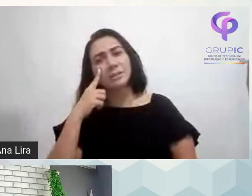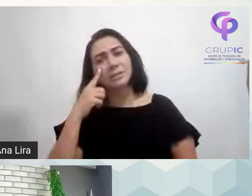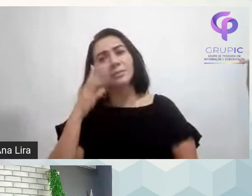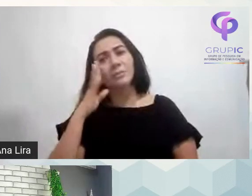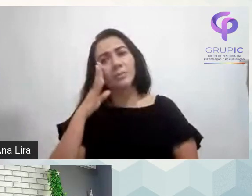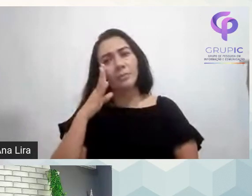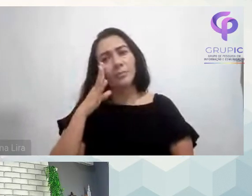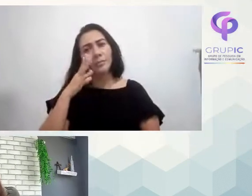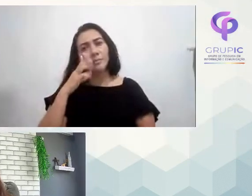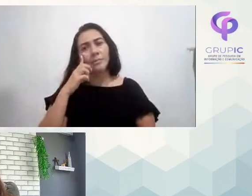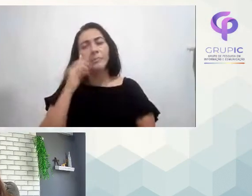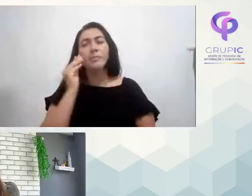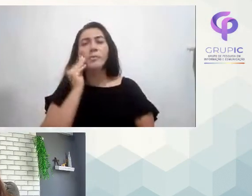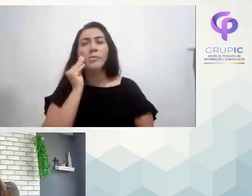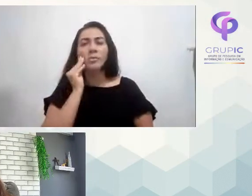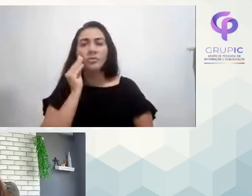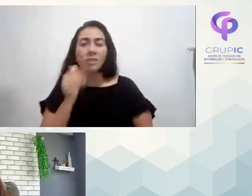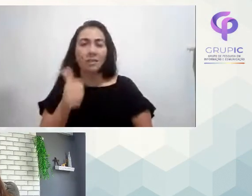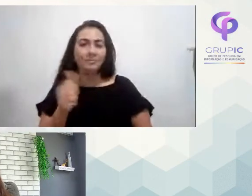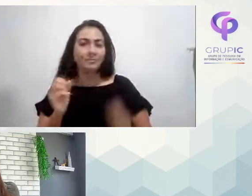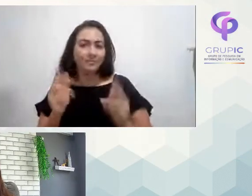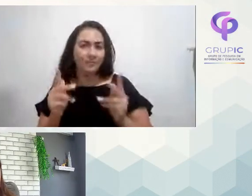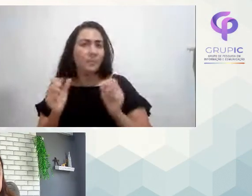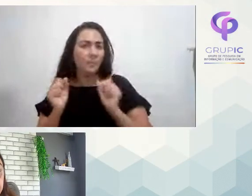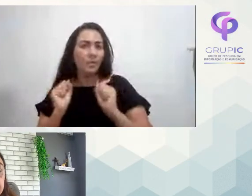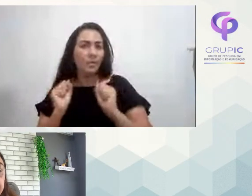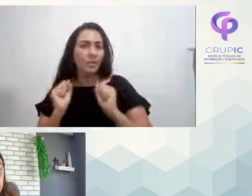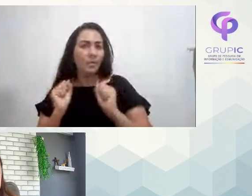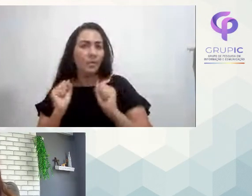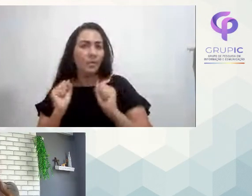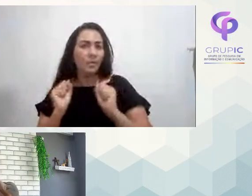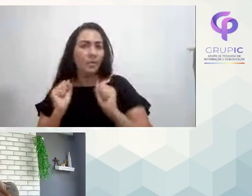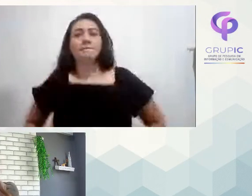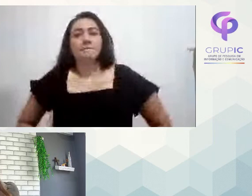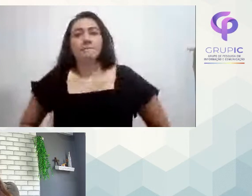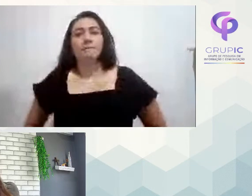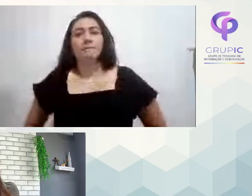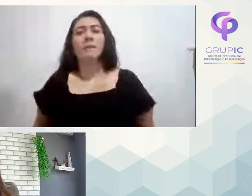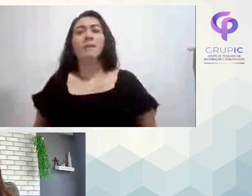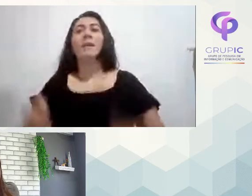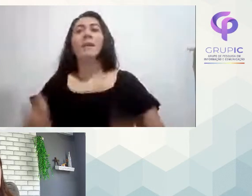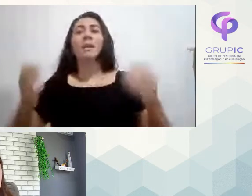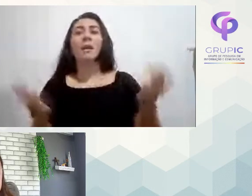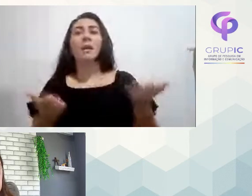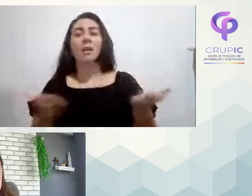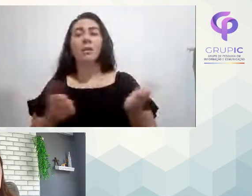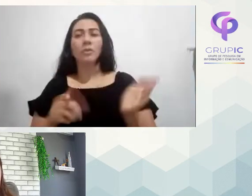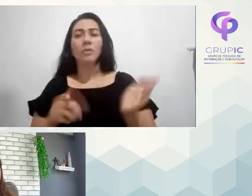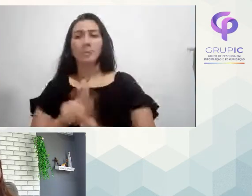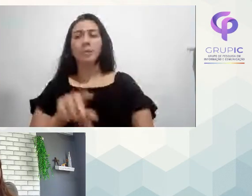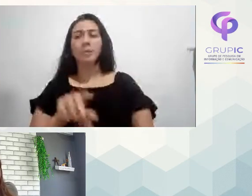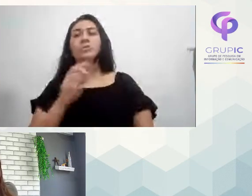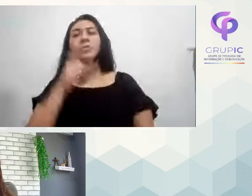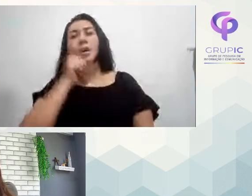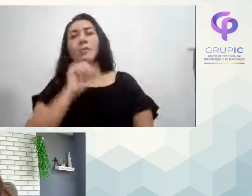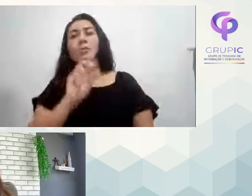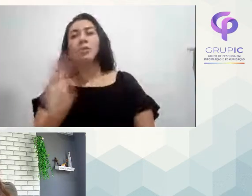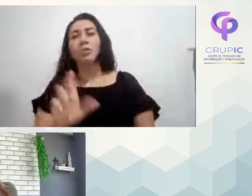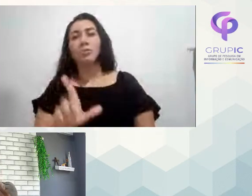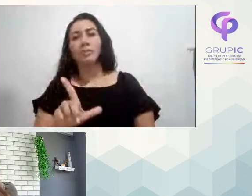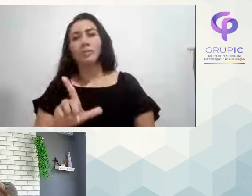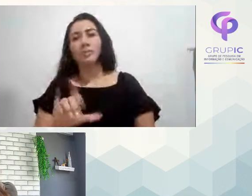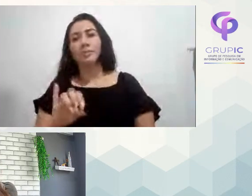pergunta é a da Linda. Vamos aqui na pergunta da Linda. Ela diz o seguinte: esses centros